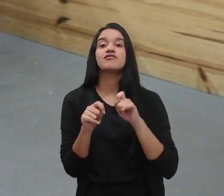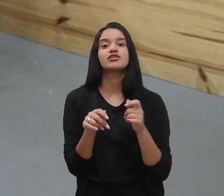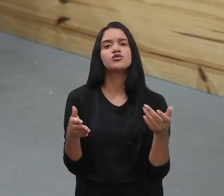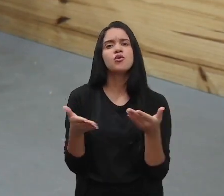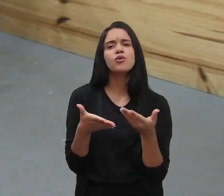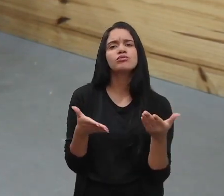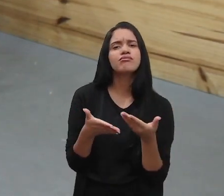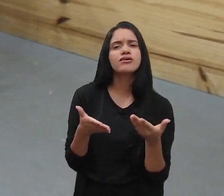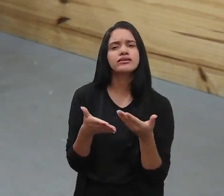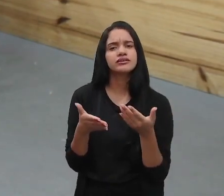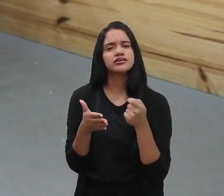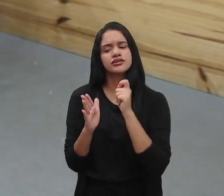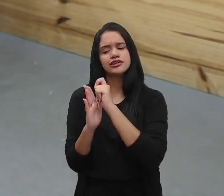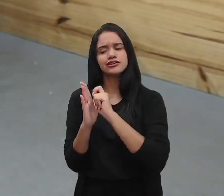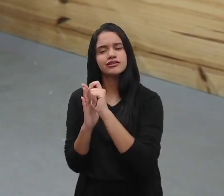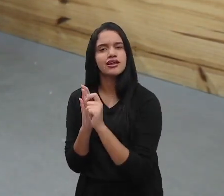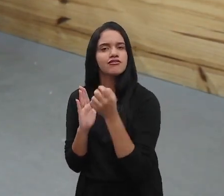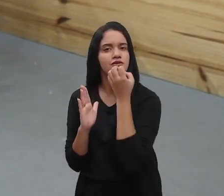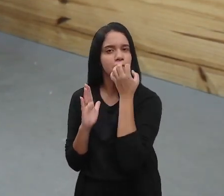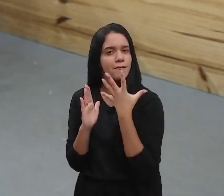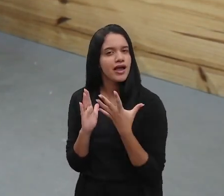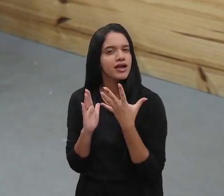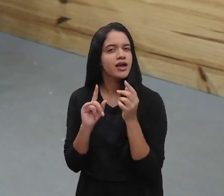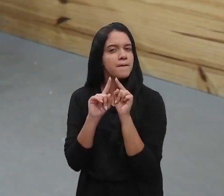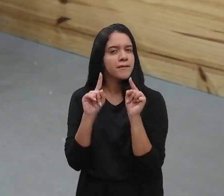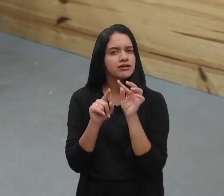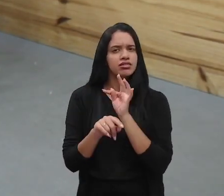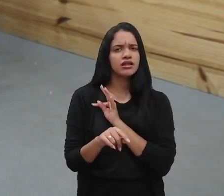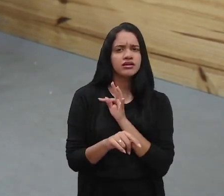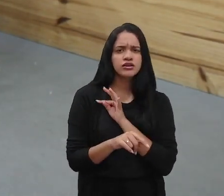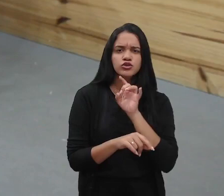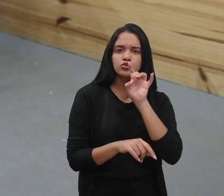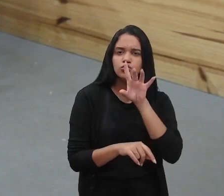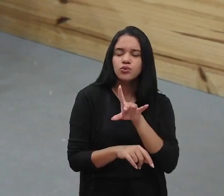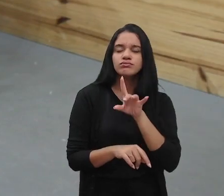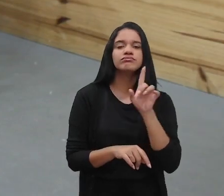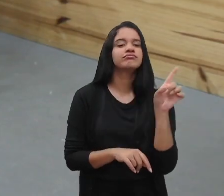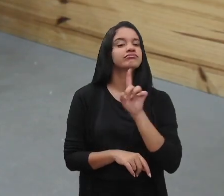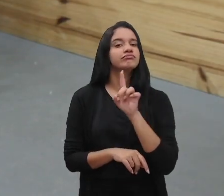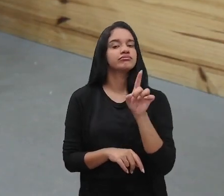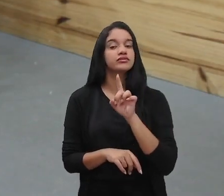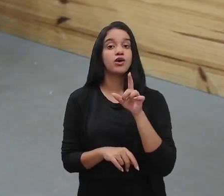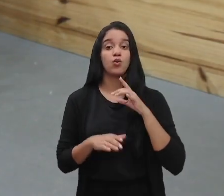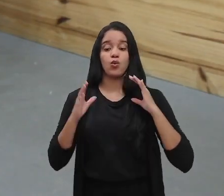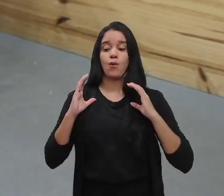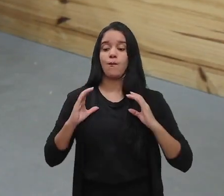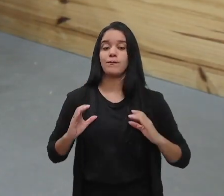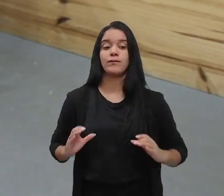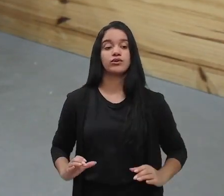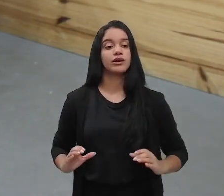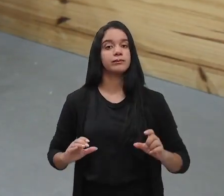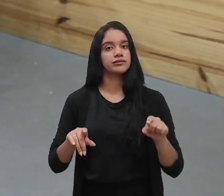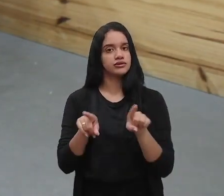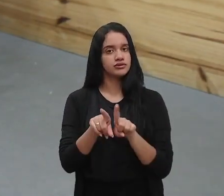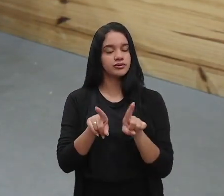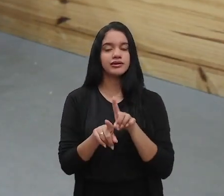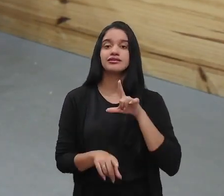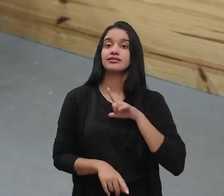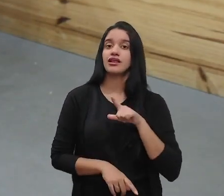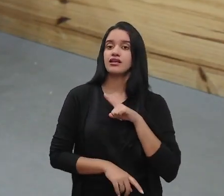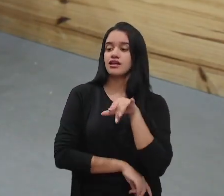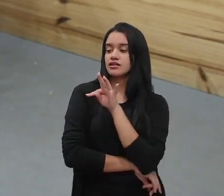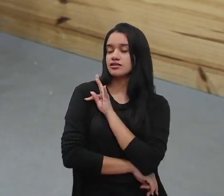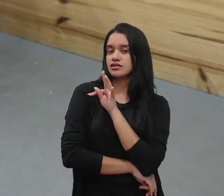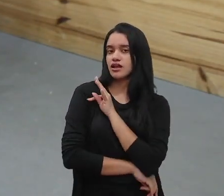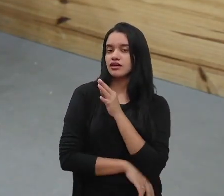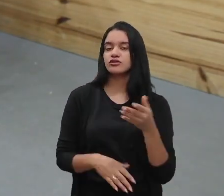Poxa, ele passou tão bem, escreve tão bem. Mas a técnica não é só isso. A gente tem que também ver a questão comportamental e a gente tem alguns técnicos hoje que levam